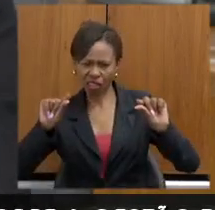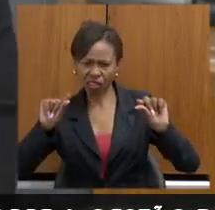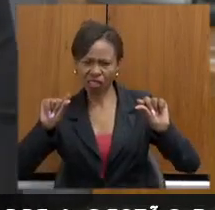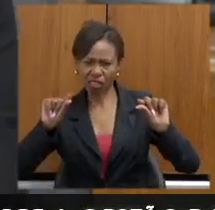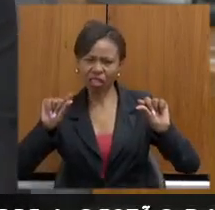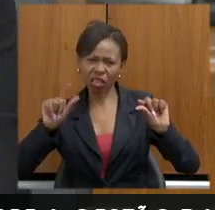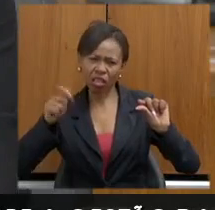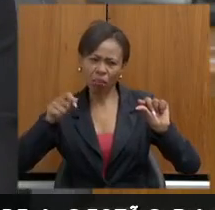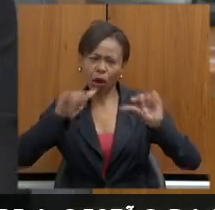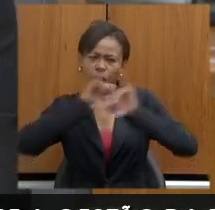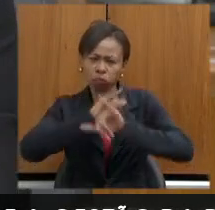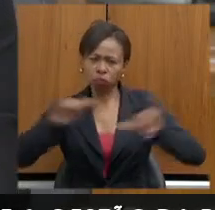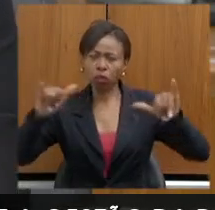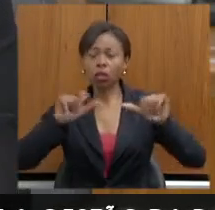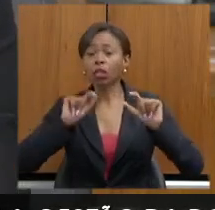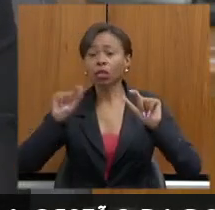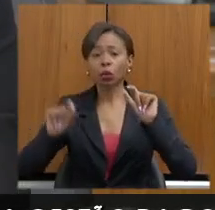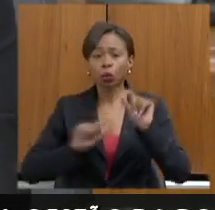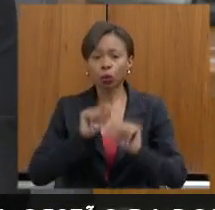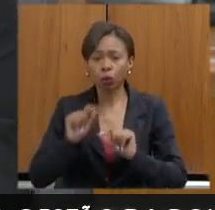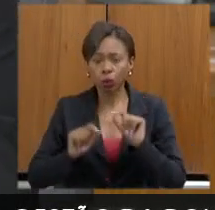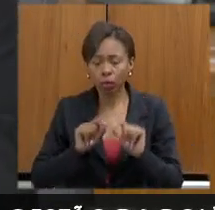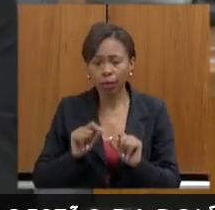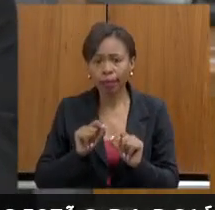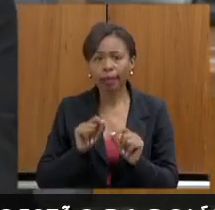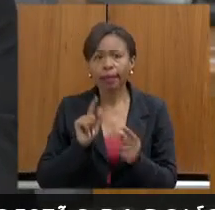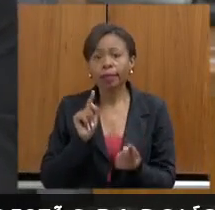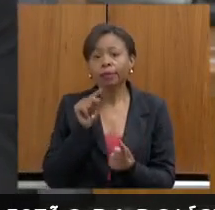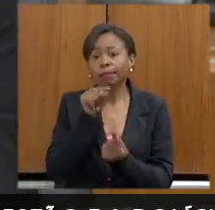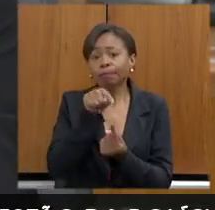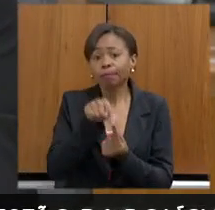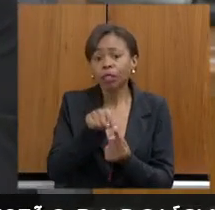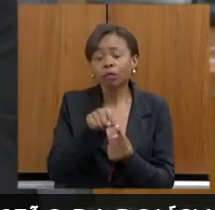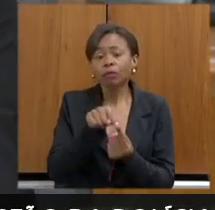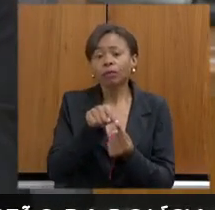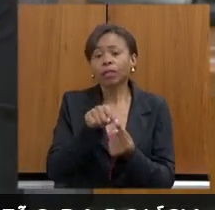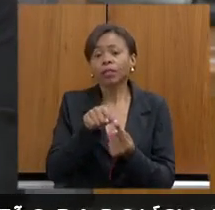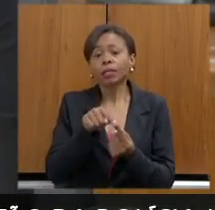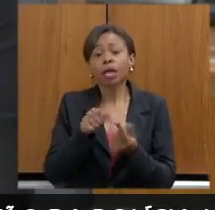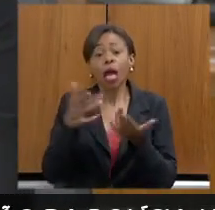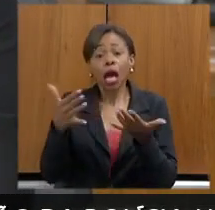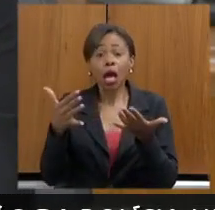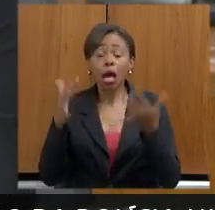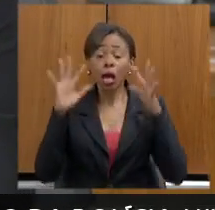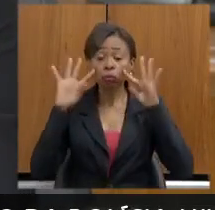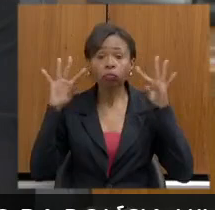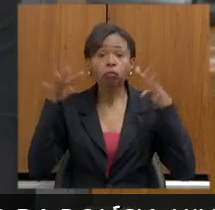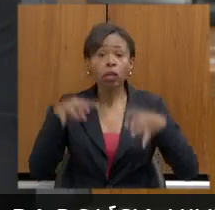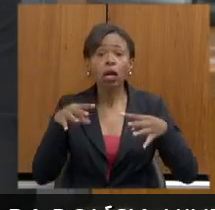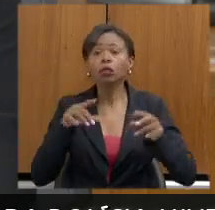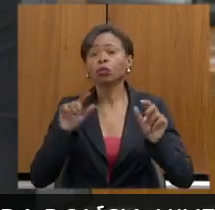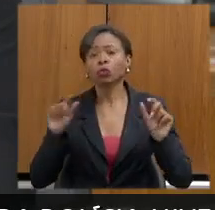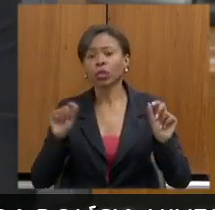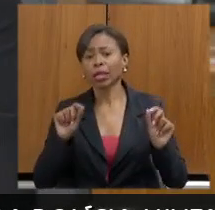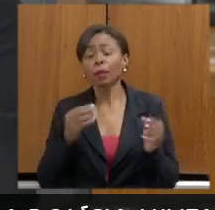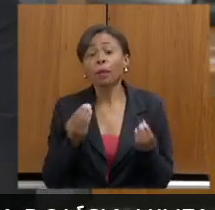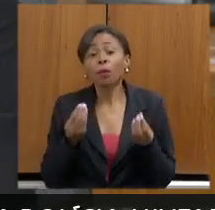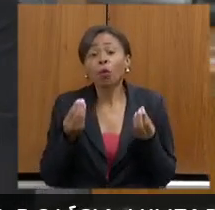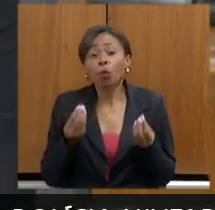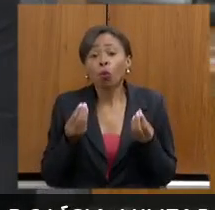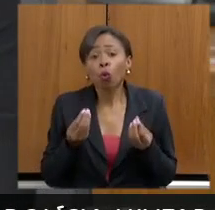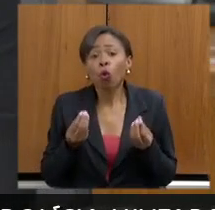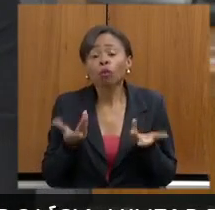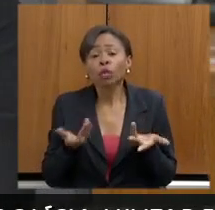jogarem nas minhas poder dar essa esse esse esse essa atenção a este ponto como que